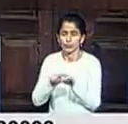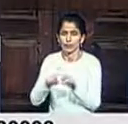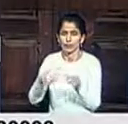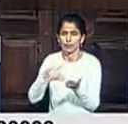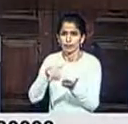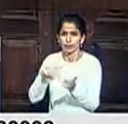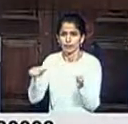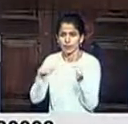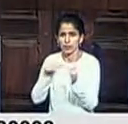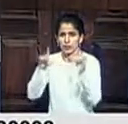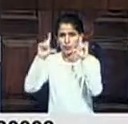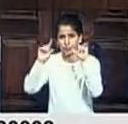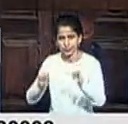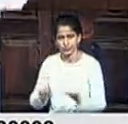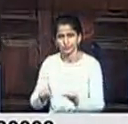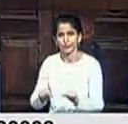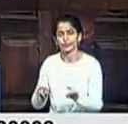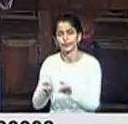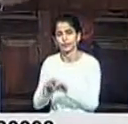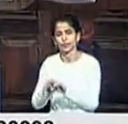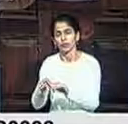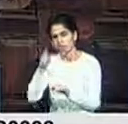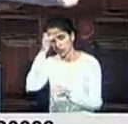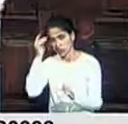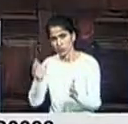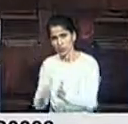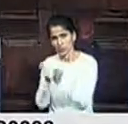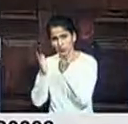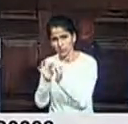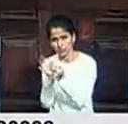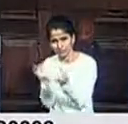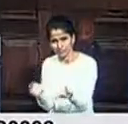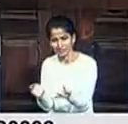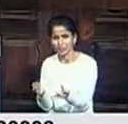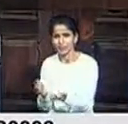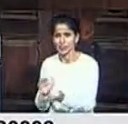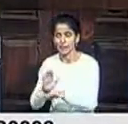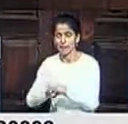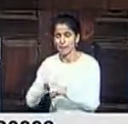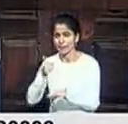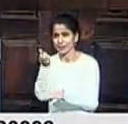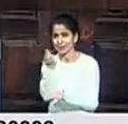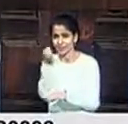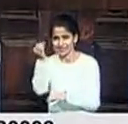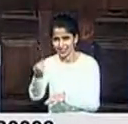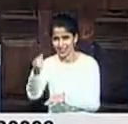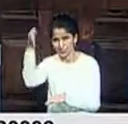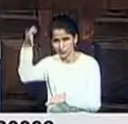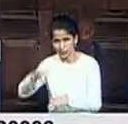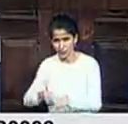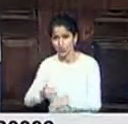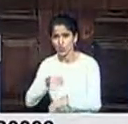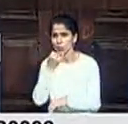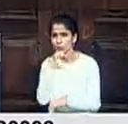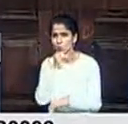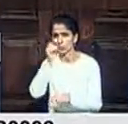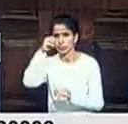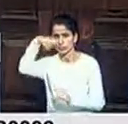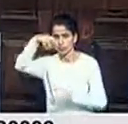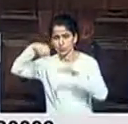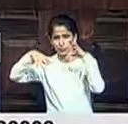vai aumentar para baixa renda 60%. Eu acho que, inclusive, senhor presidente, senhores